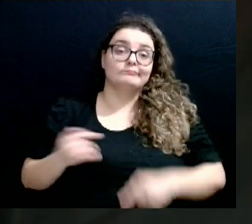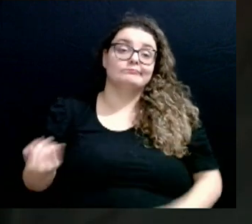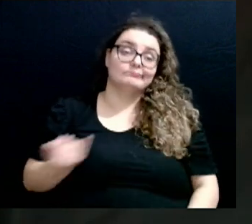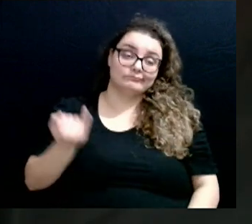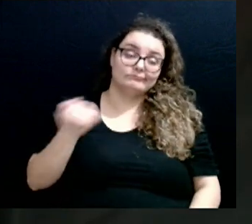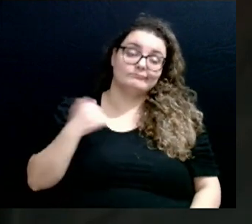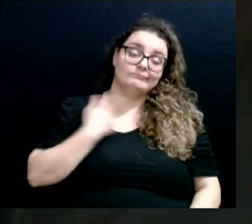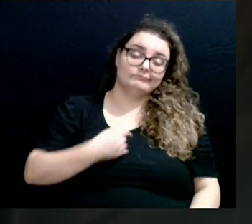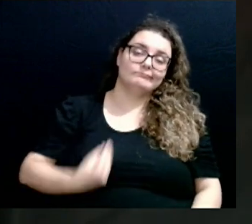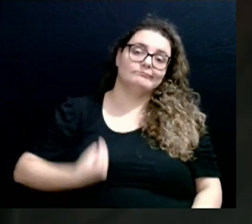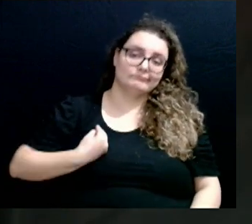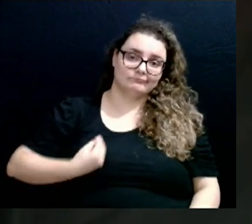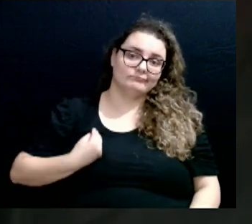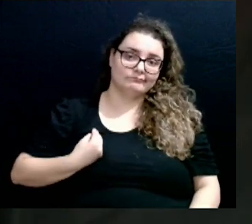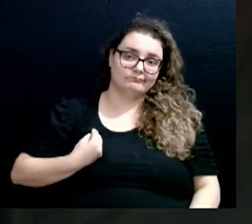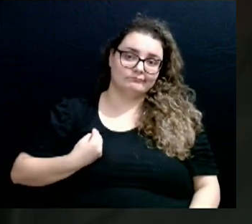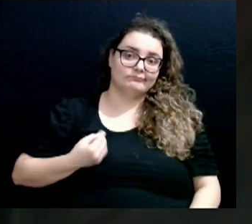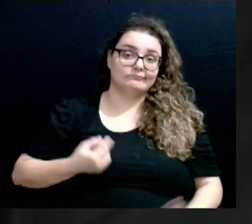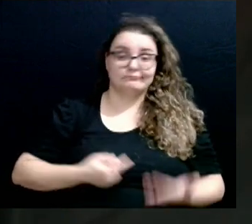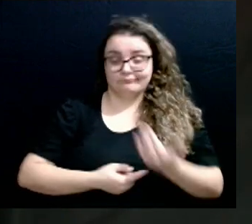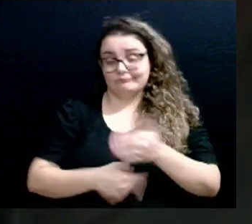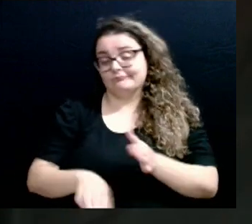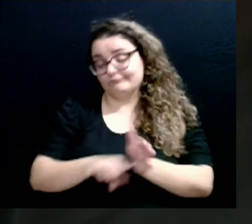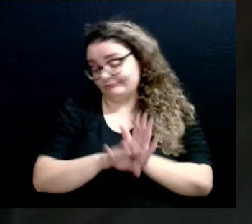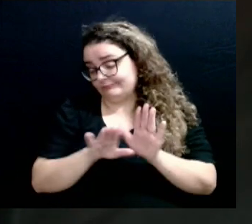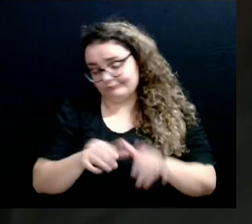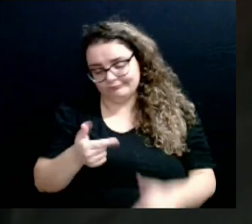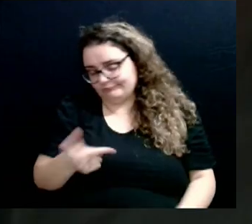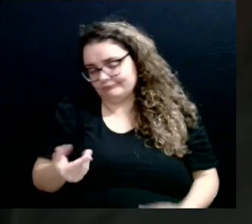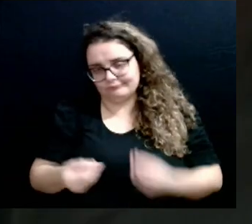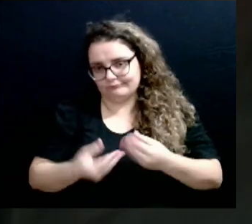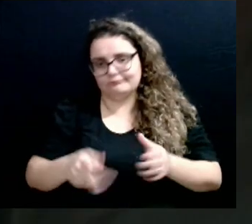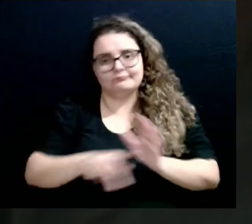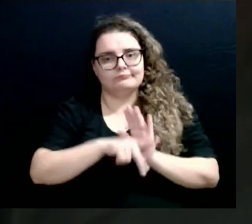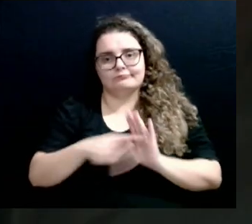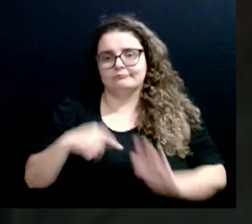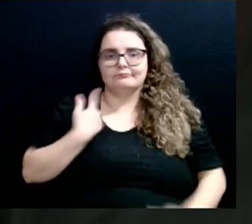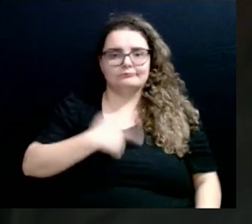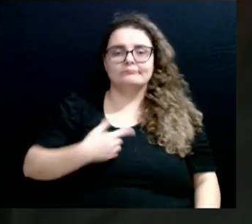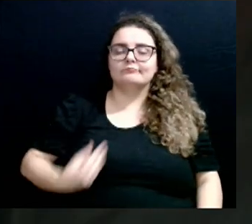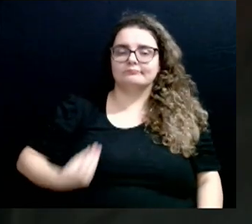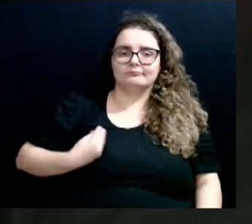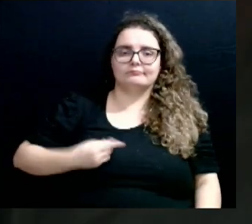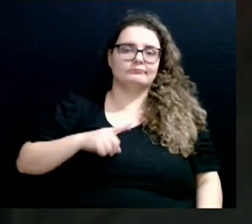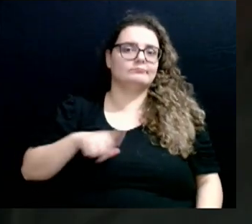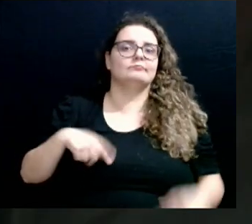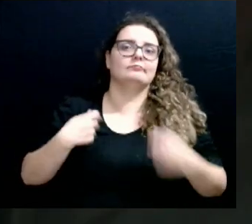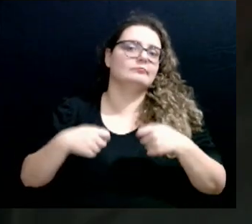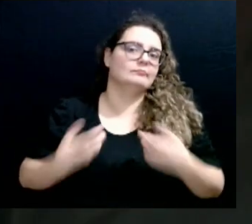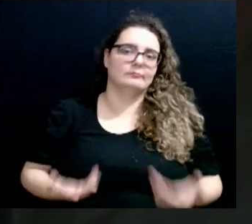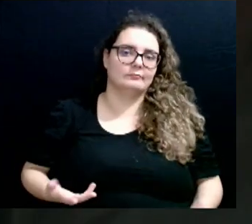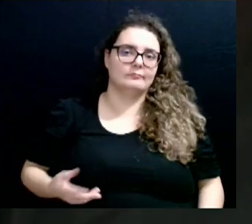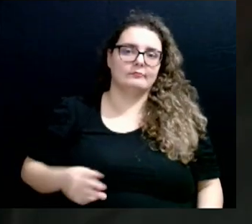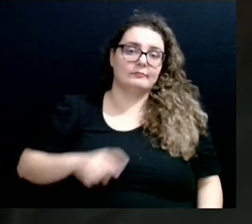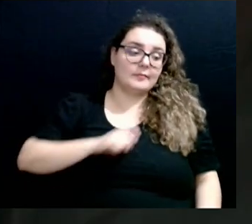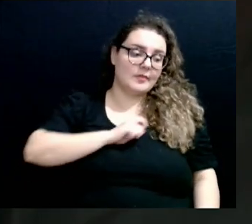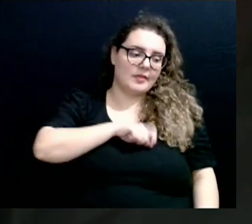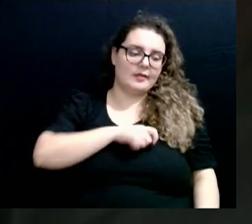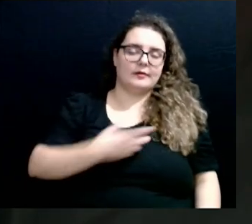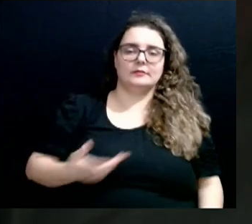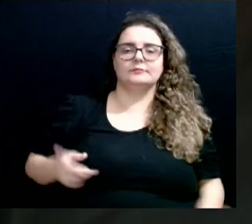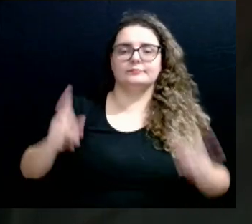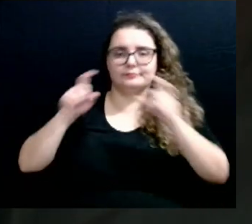a tecnologia veio para ficar, não tem jeito, faz parte da nossa vida, não precisa ser a vilã, né? O desafio é a